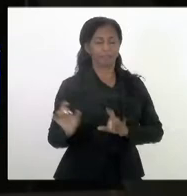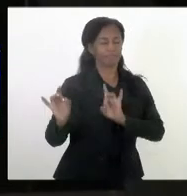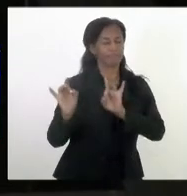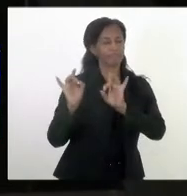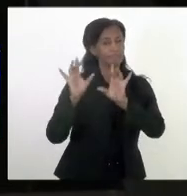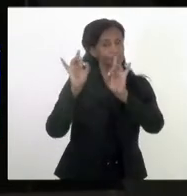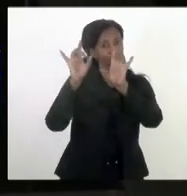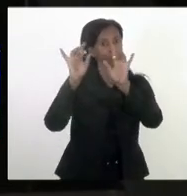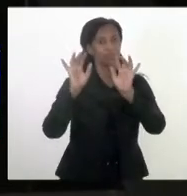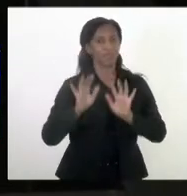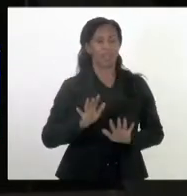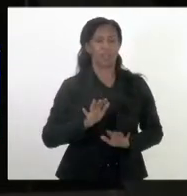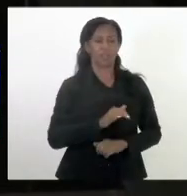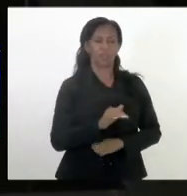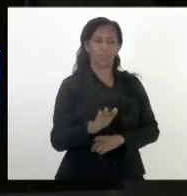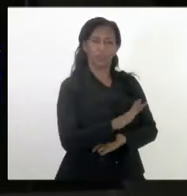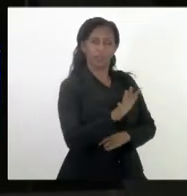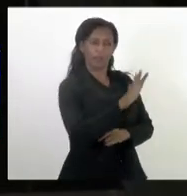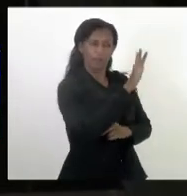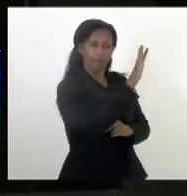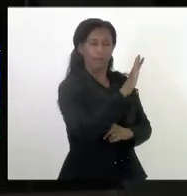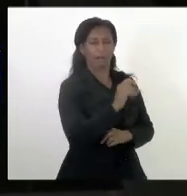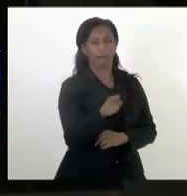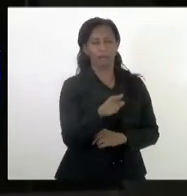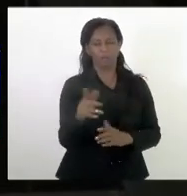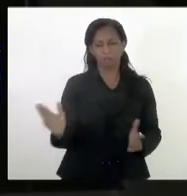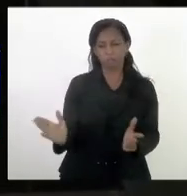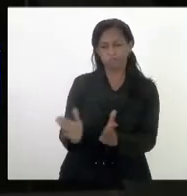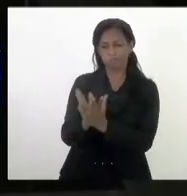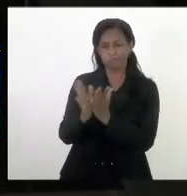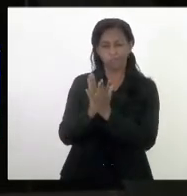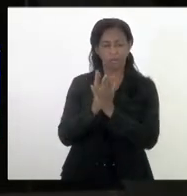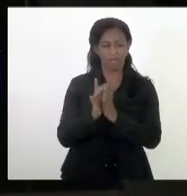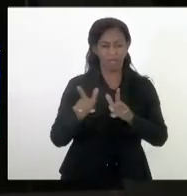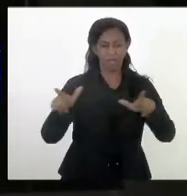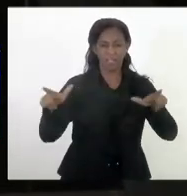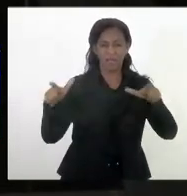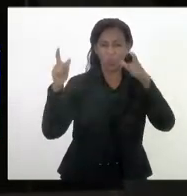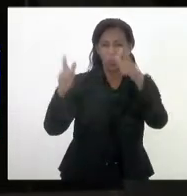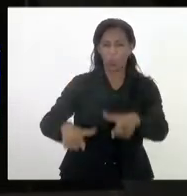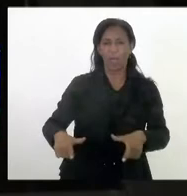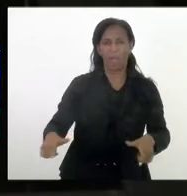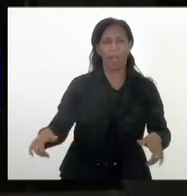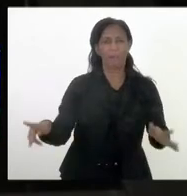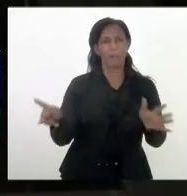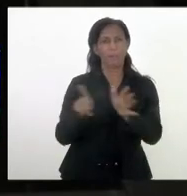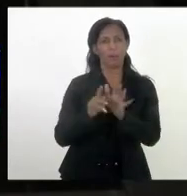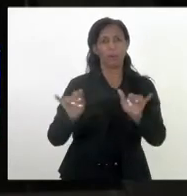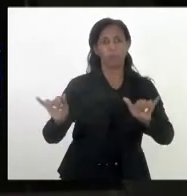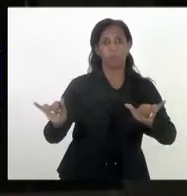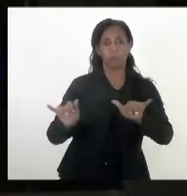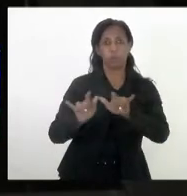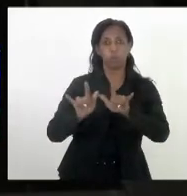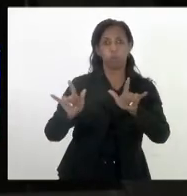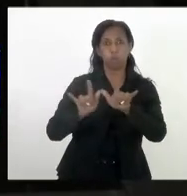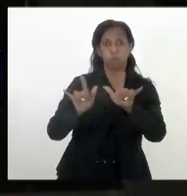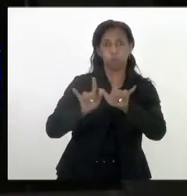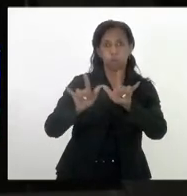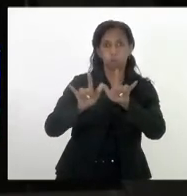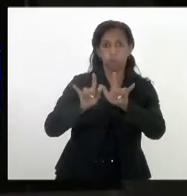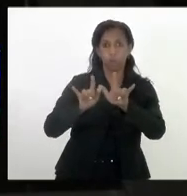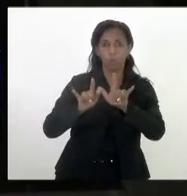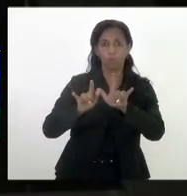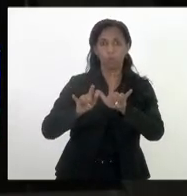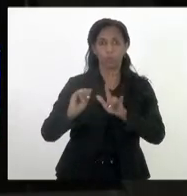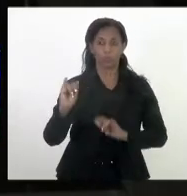nas favelas, nas periferias, em espaços dominados pelas milícias, a inflação do preço do